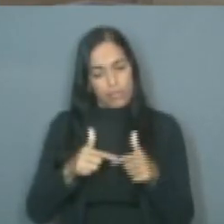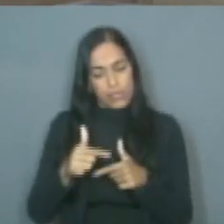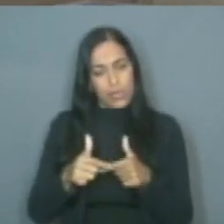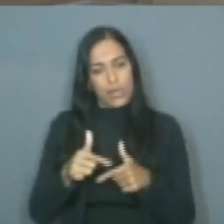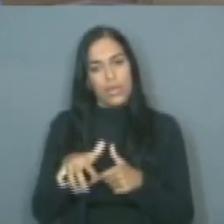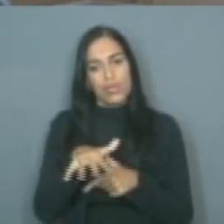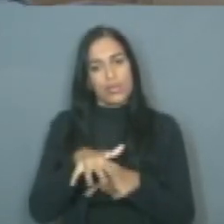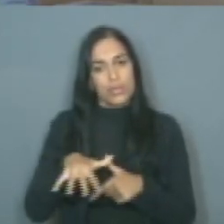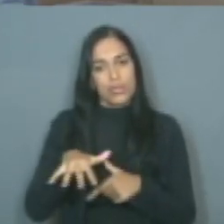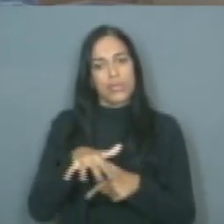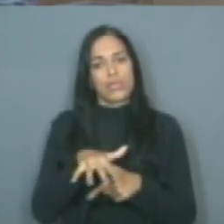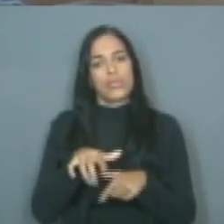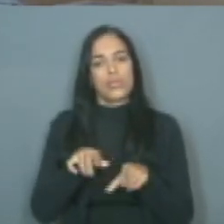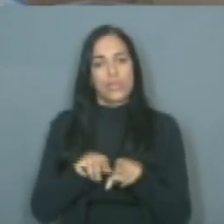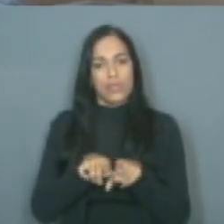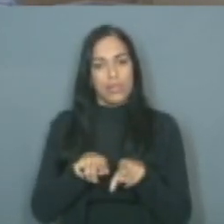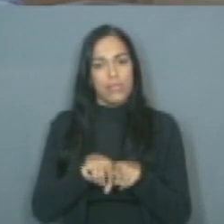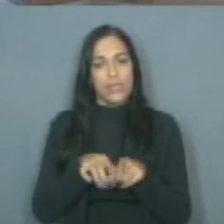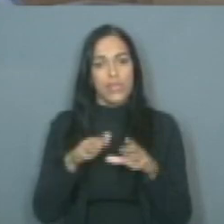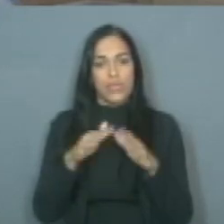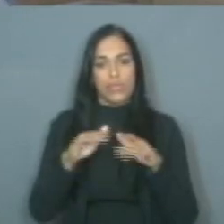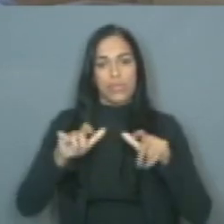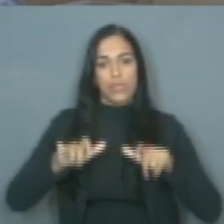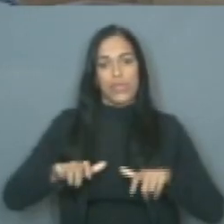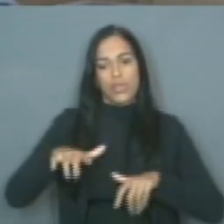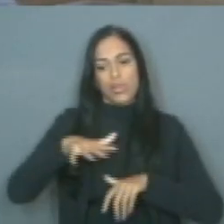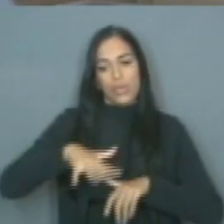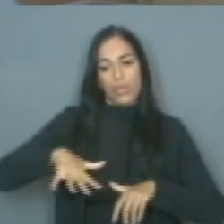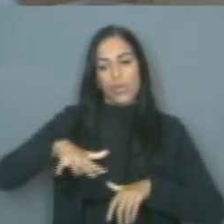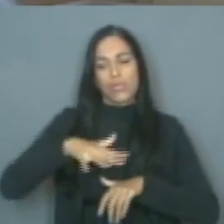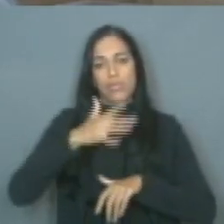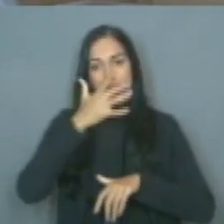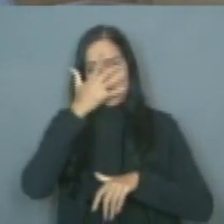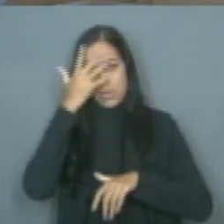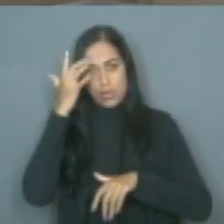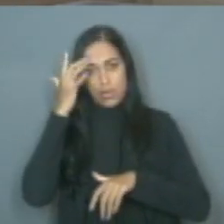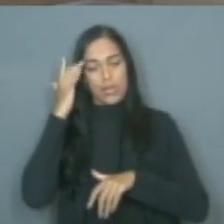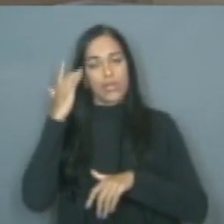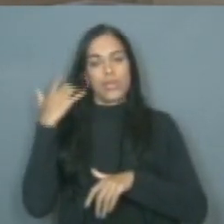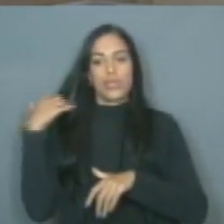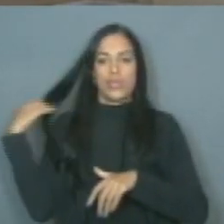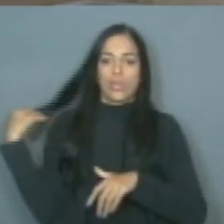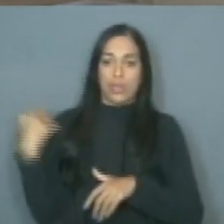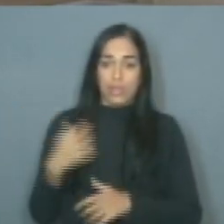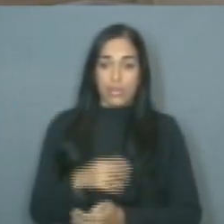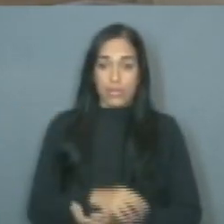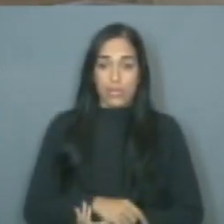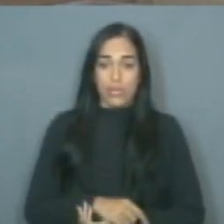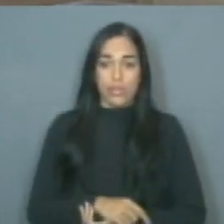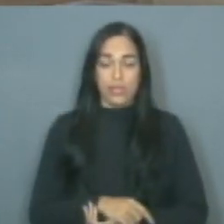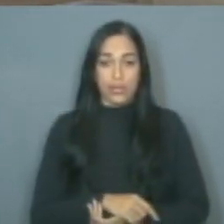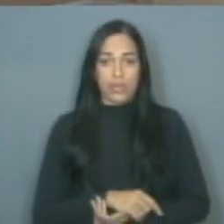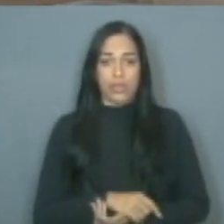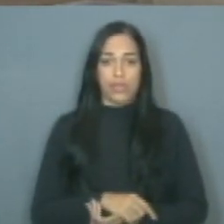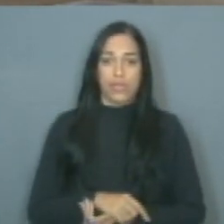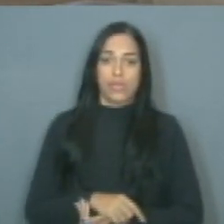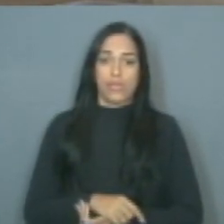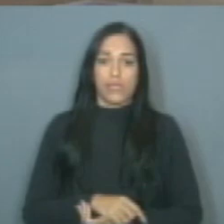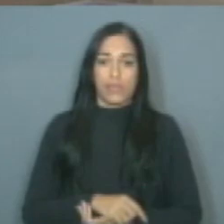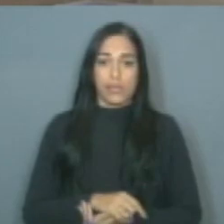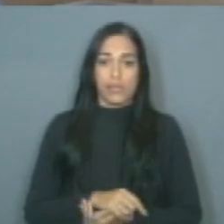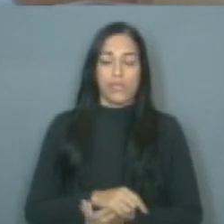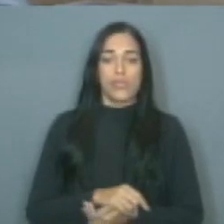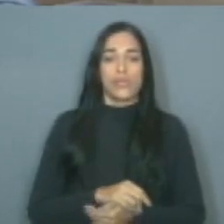em prol daqueles moradores e daquelas pessoas, é exatamente uma matéria que